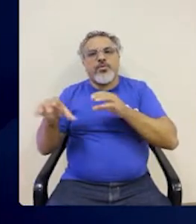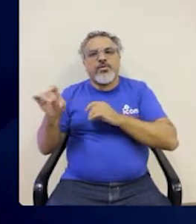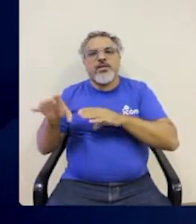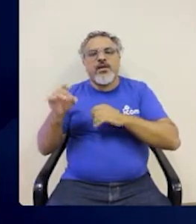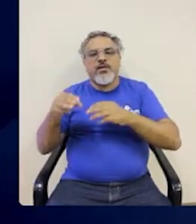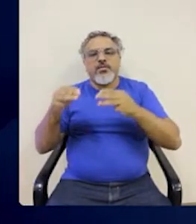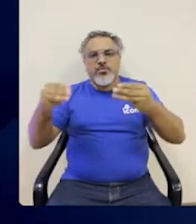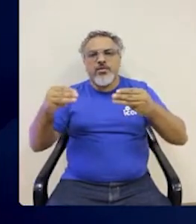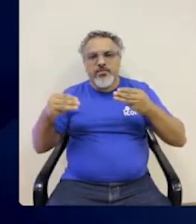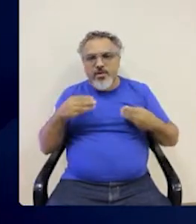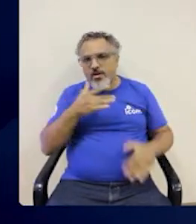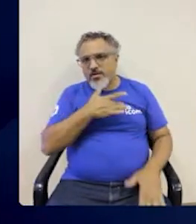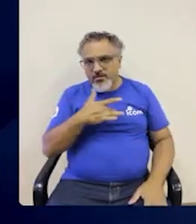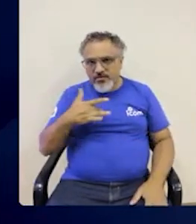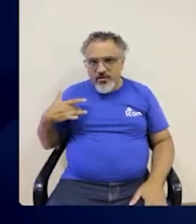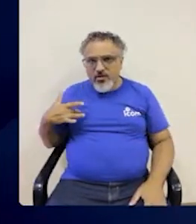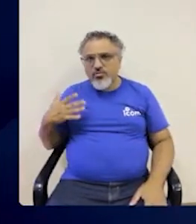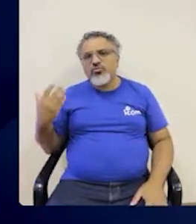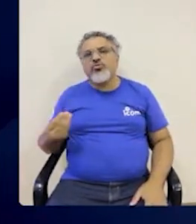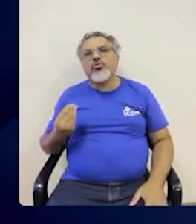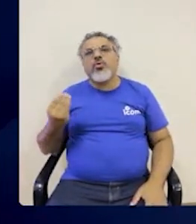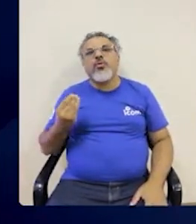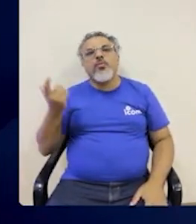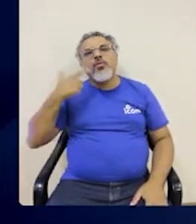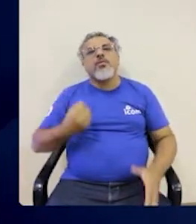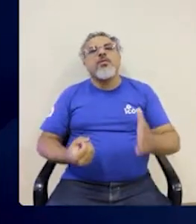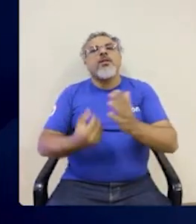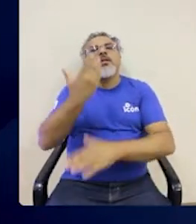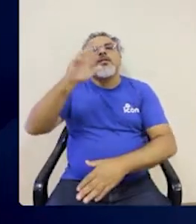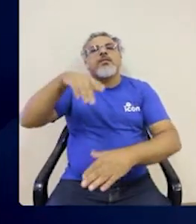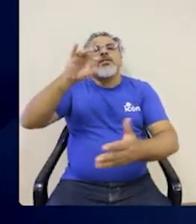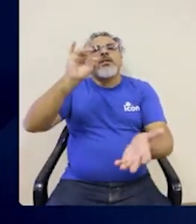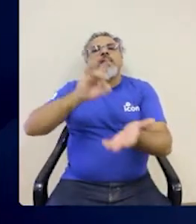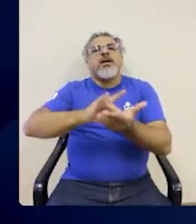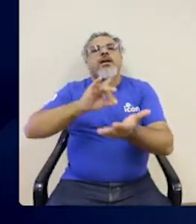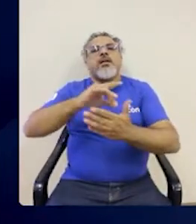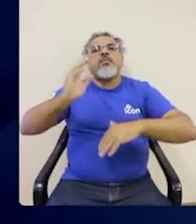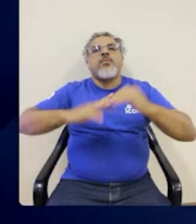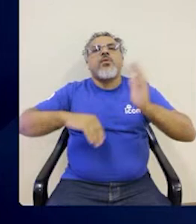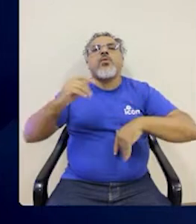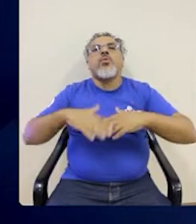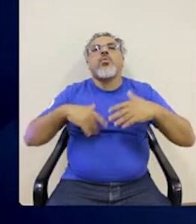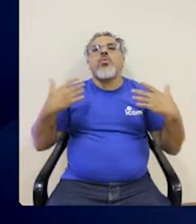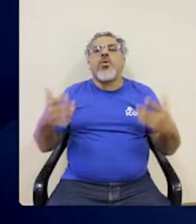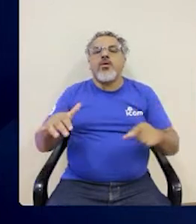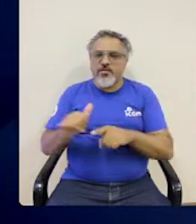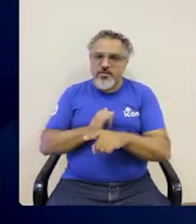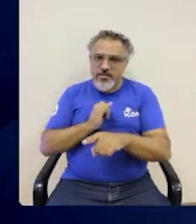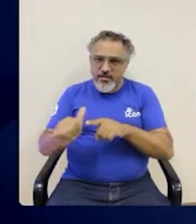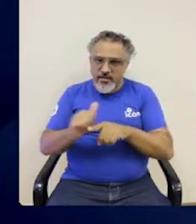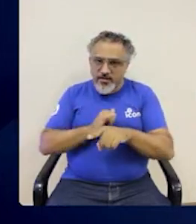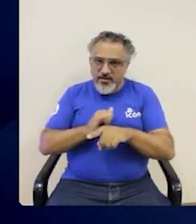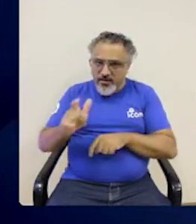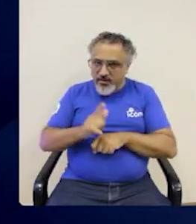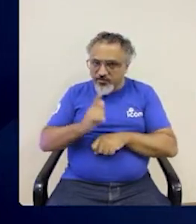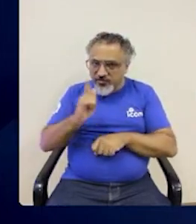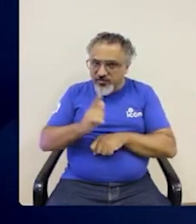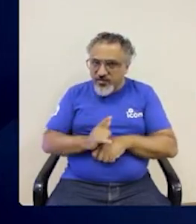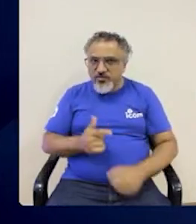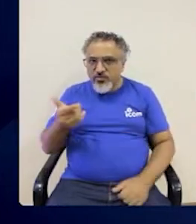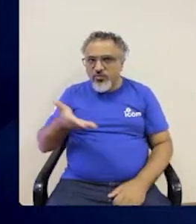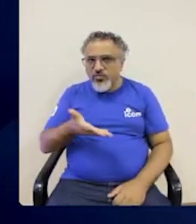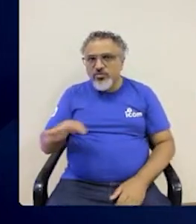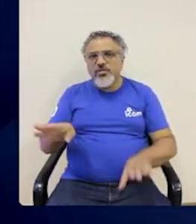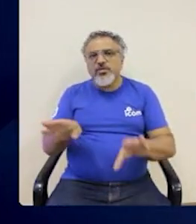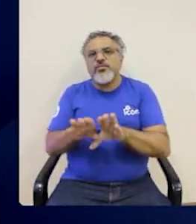da Saúde, é como implantar eles de fato na prática. E aí, quais estratégias, por exemplo, a gestão. Então, hoje a gente também tem